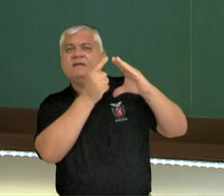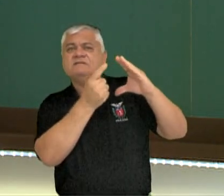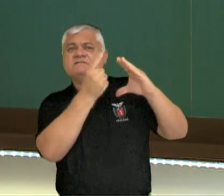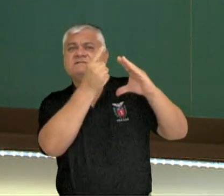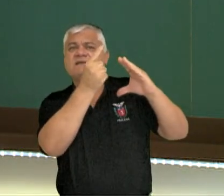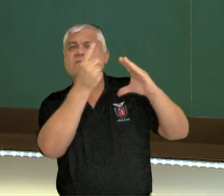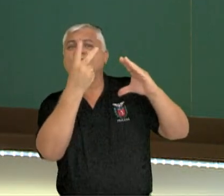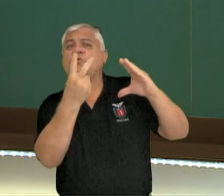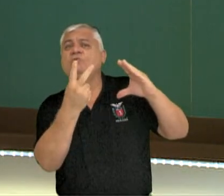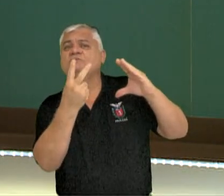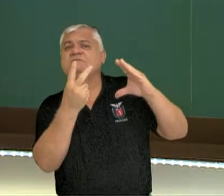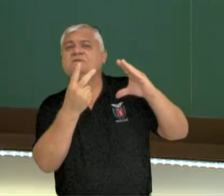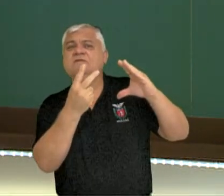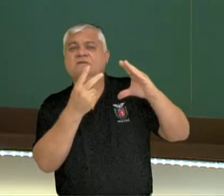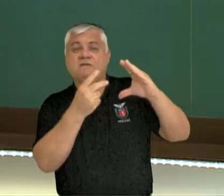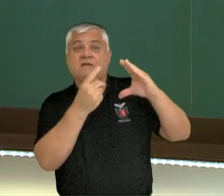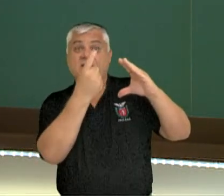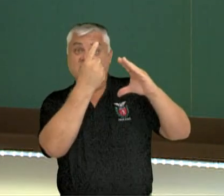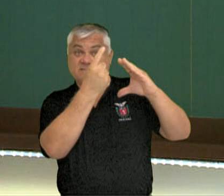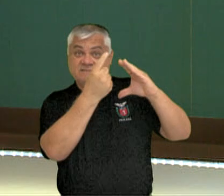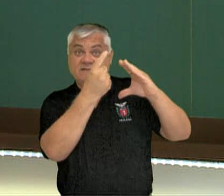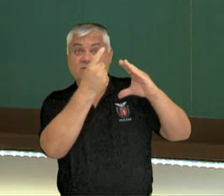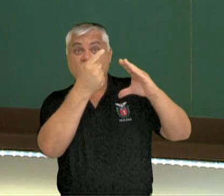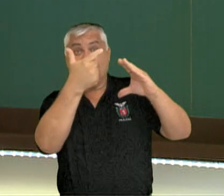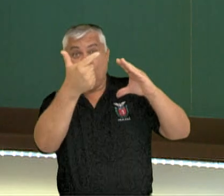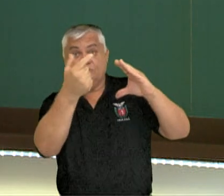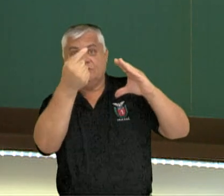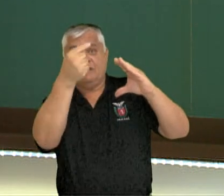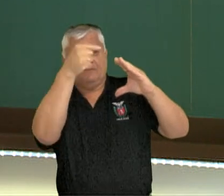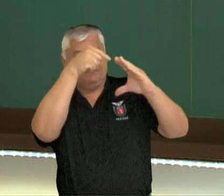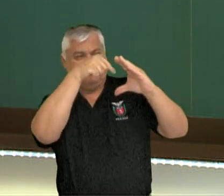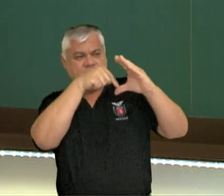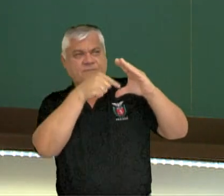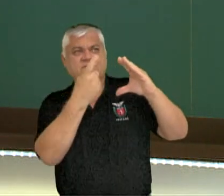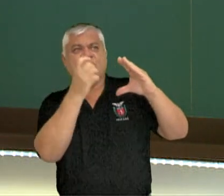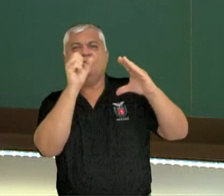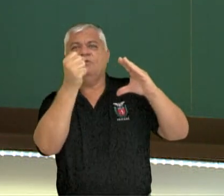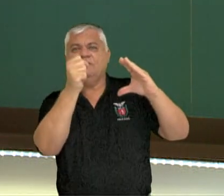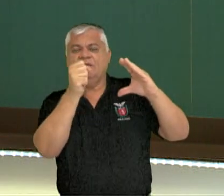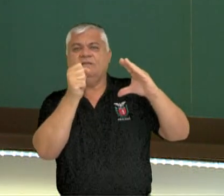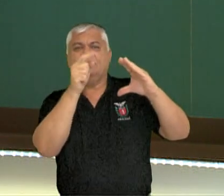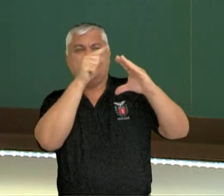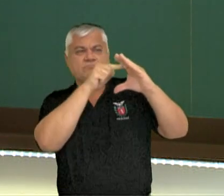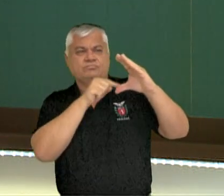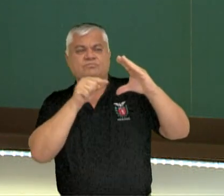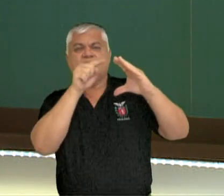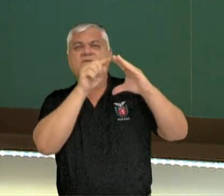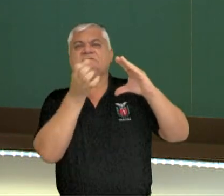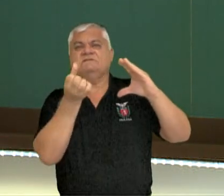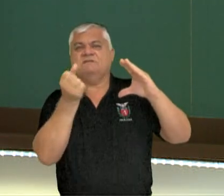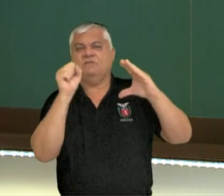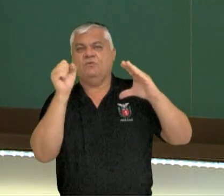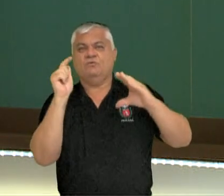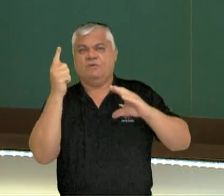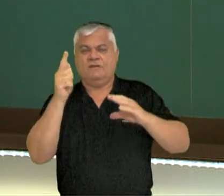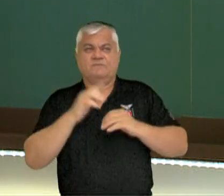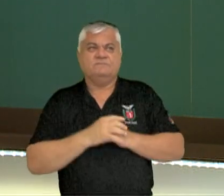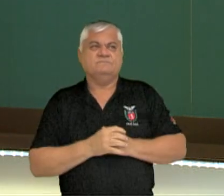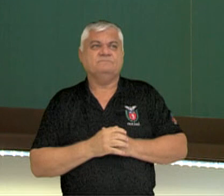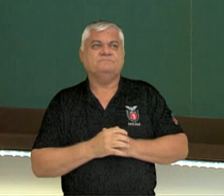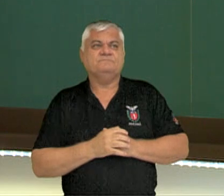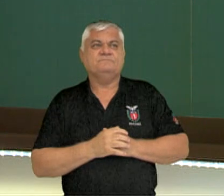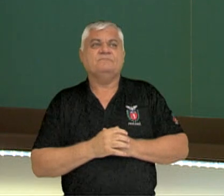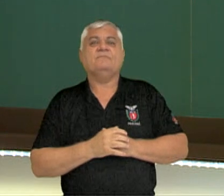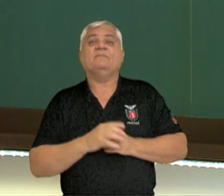chegar até o 112 para chegar até 180 graus, eu tenho o ângulo de 68 graus, tá? E aí,